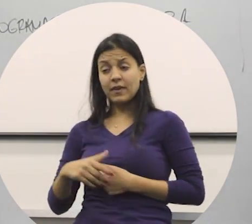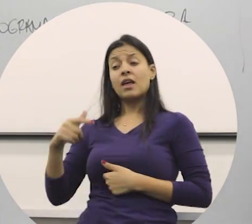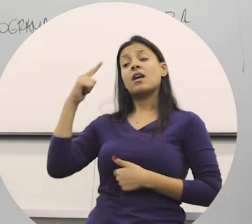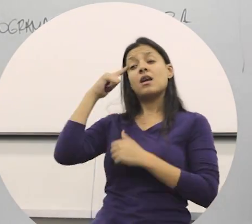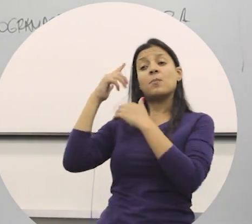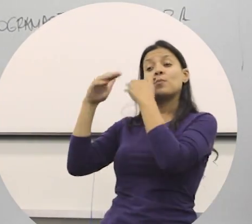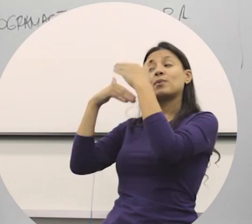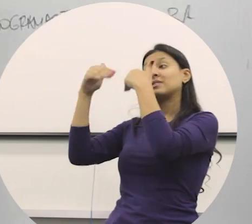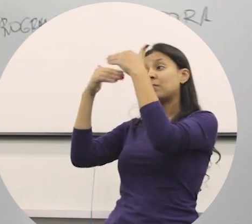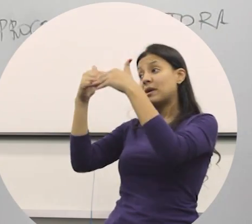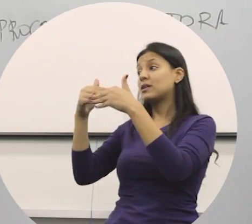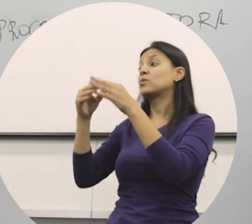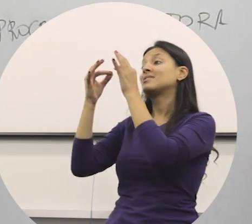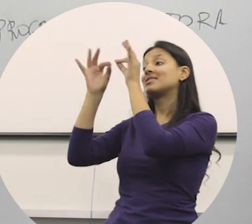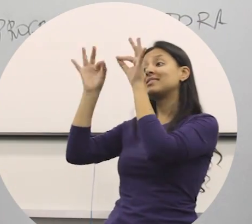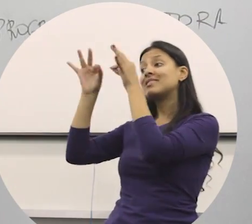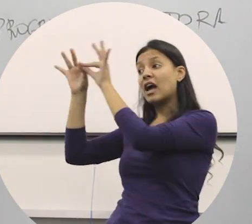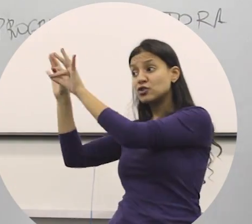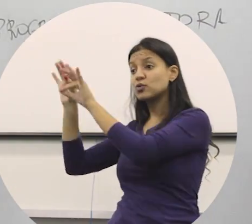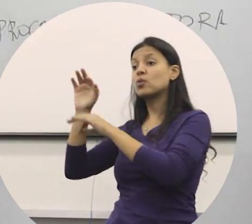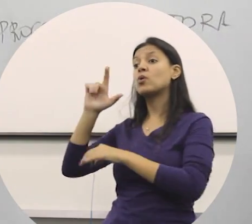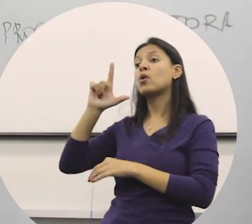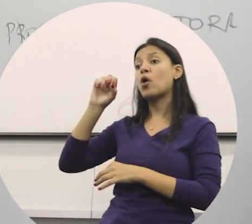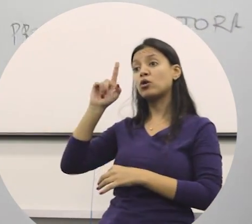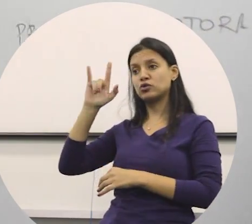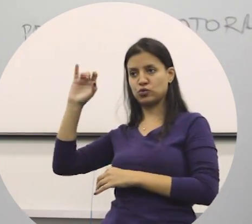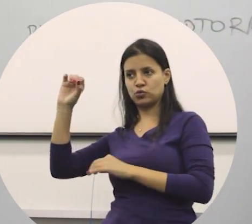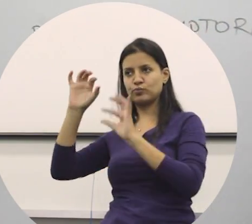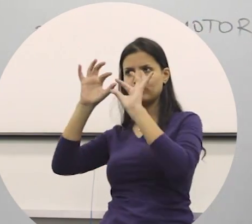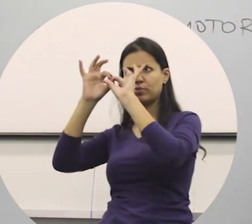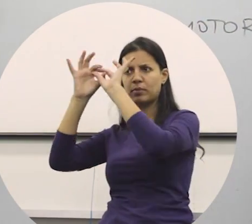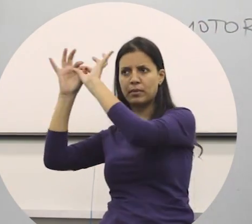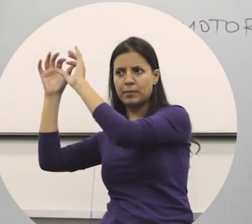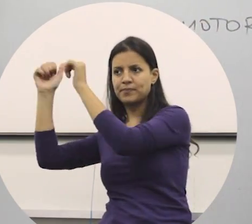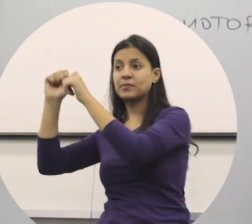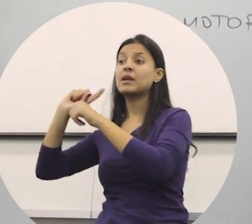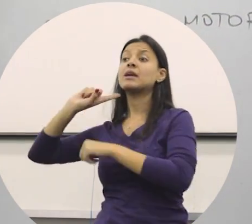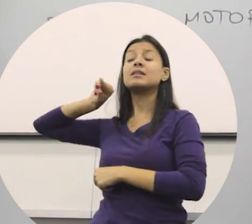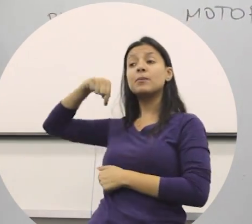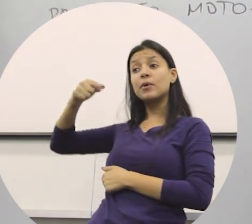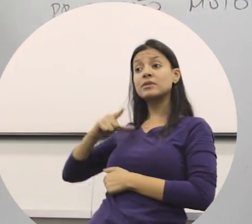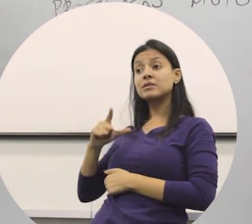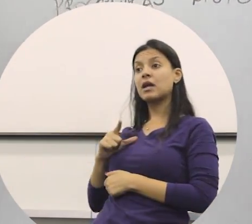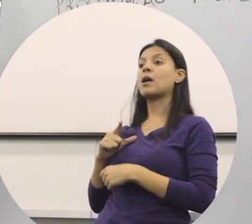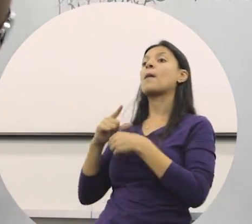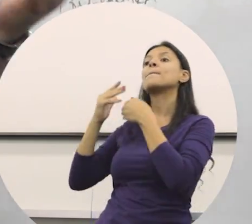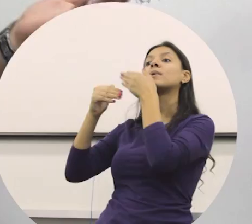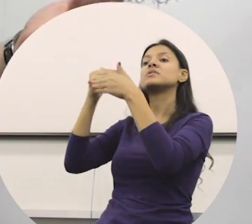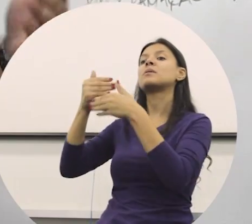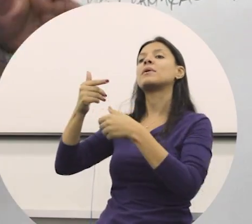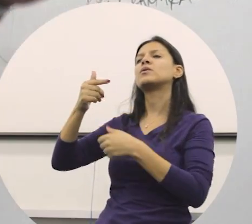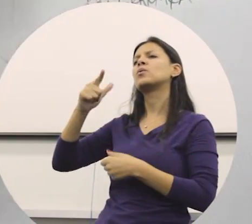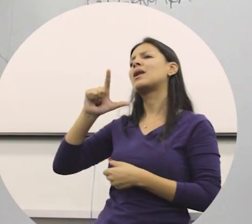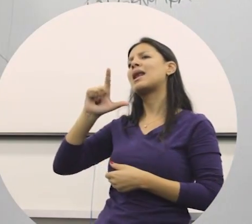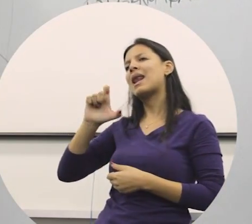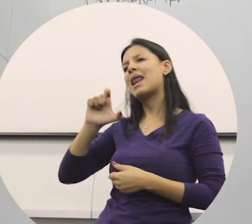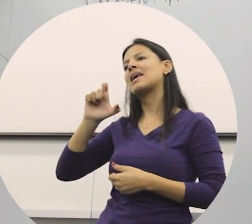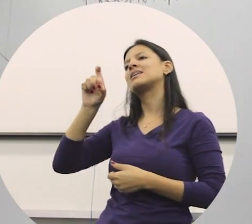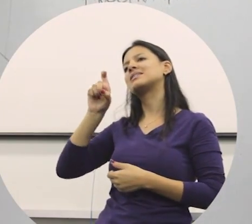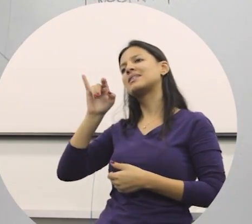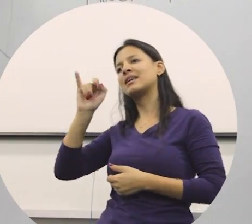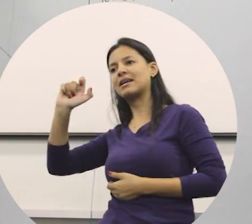sintático, lógico, de estrutura. Aí depois nós temos o nível, o processamento lexical, que vai para o nível